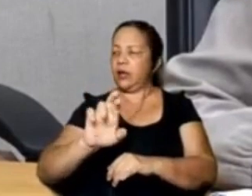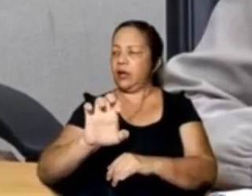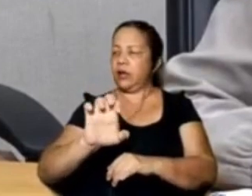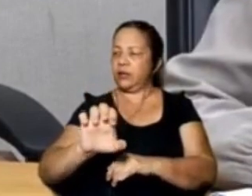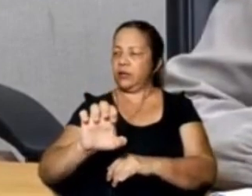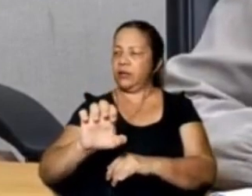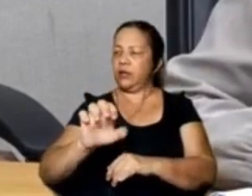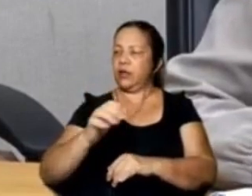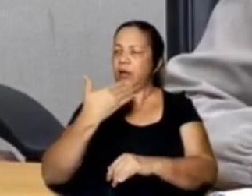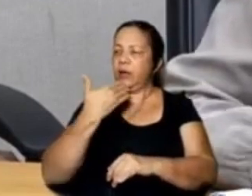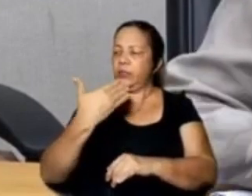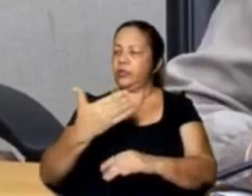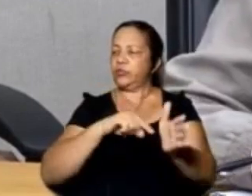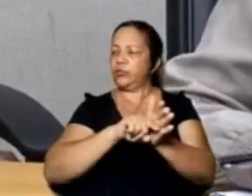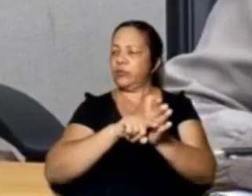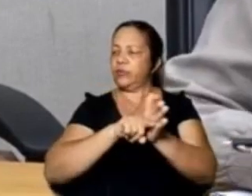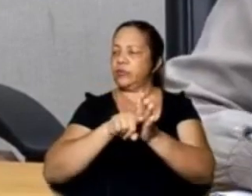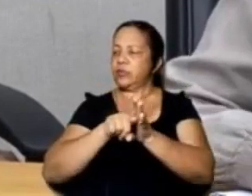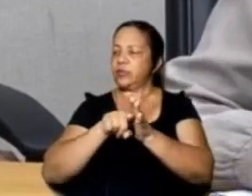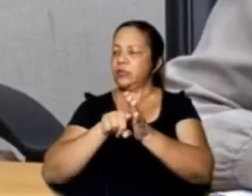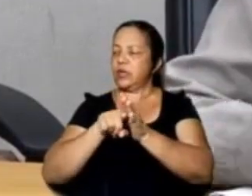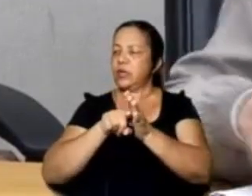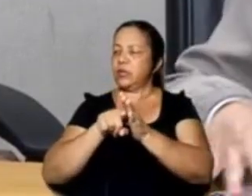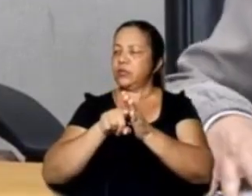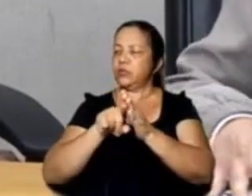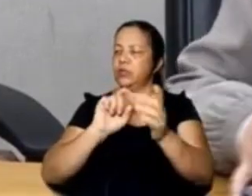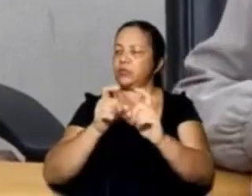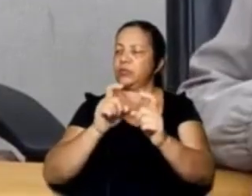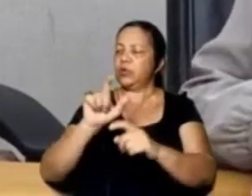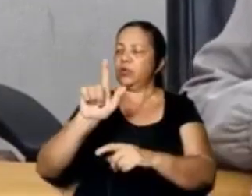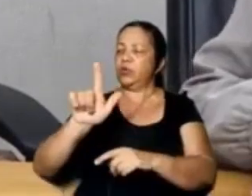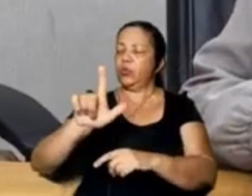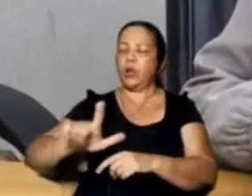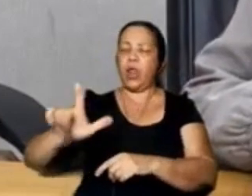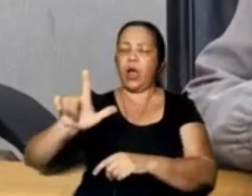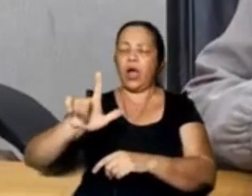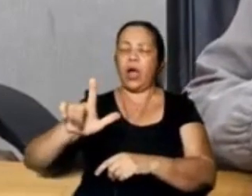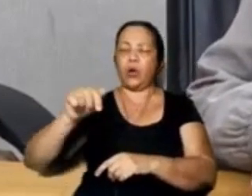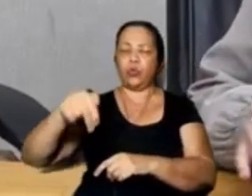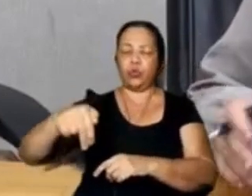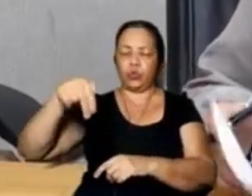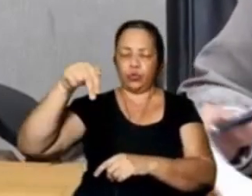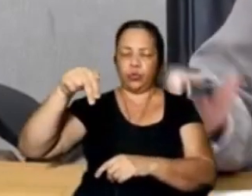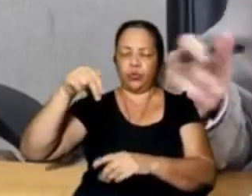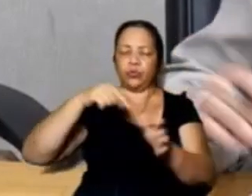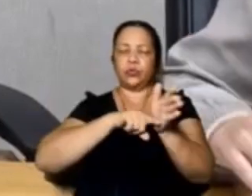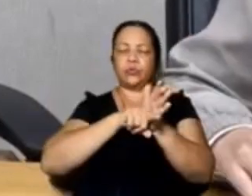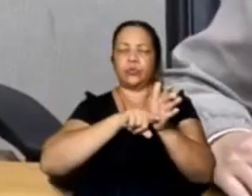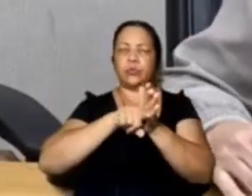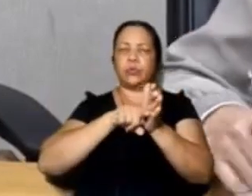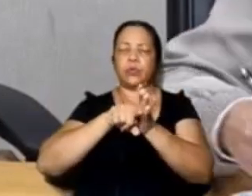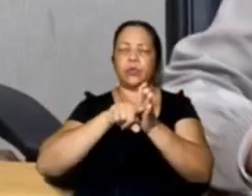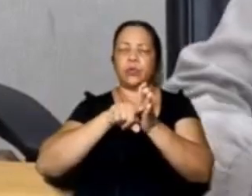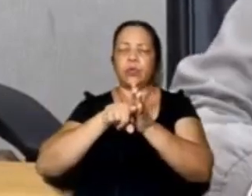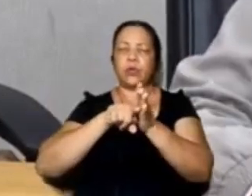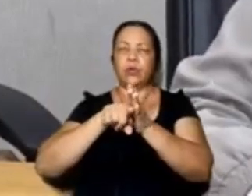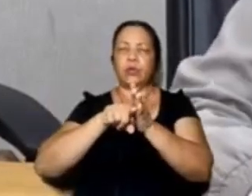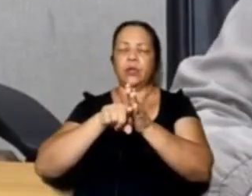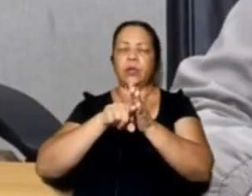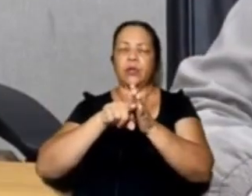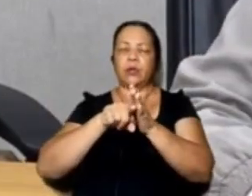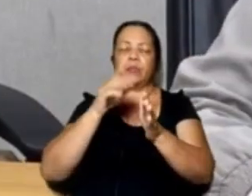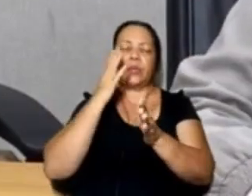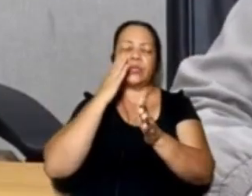do Conselho Rural do Lago Norte, que era um estudo para ratificar o levantamento comunitário